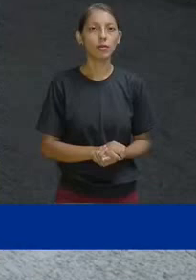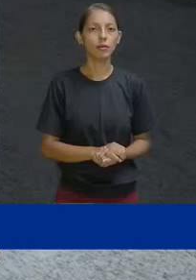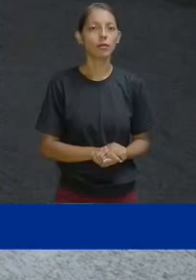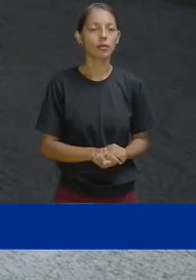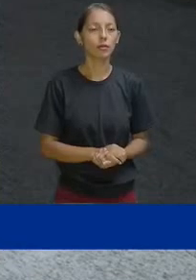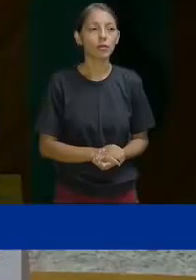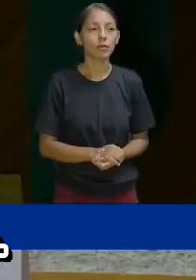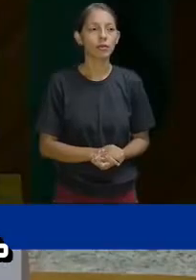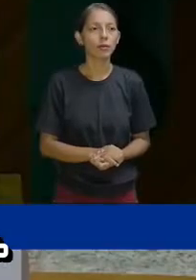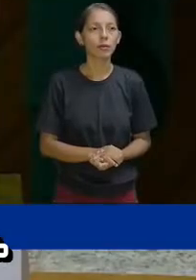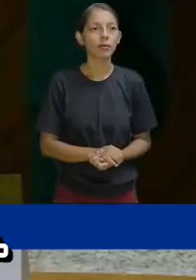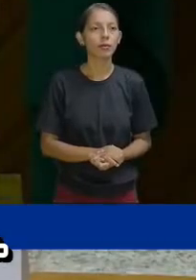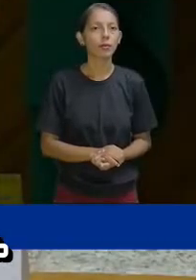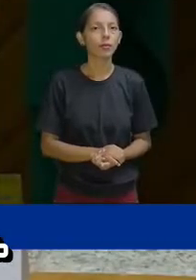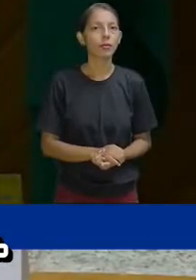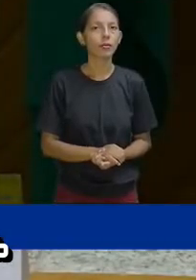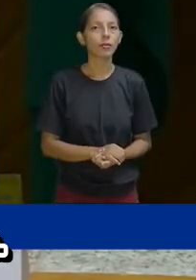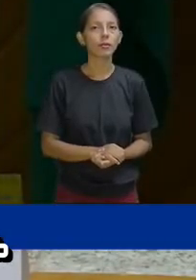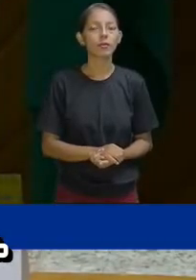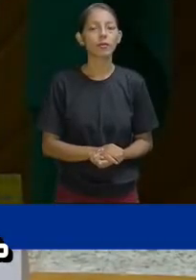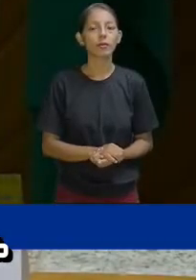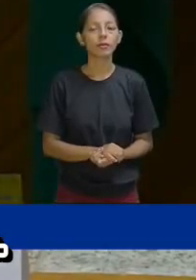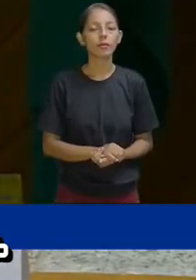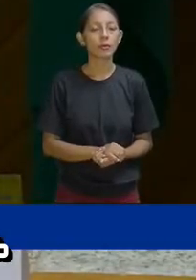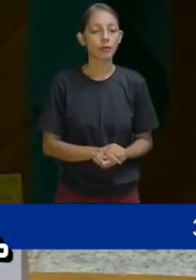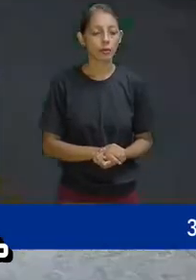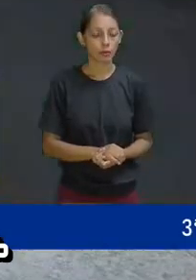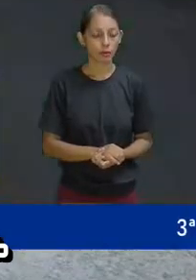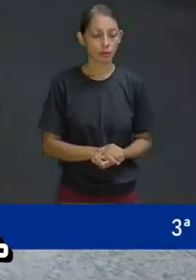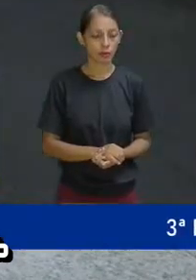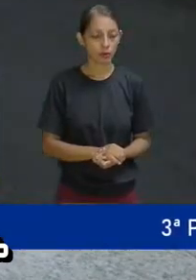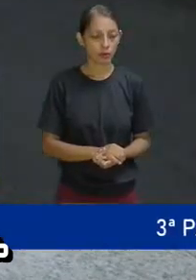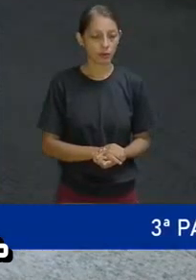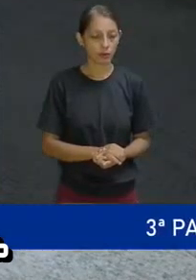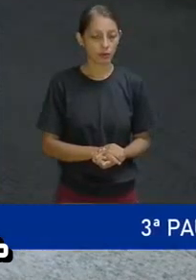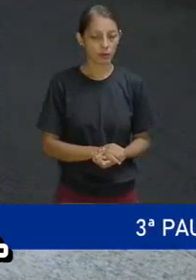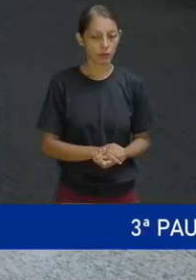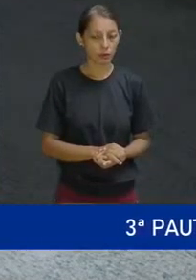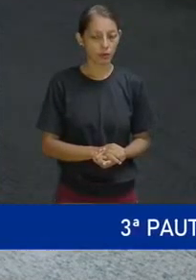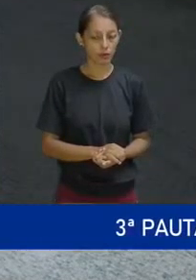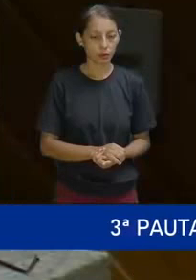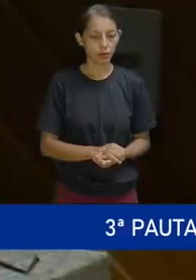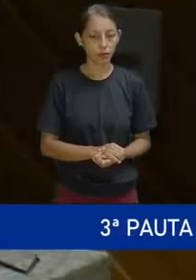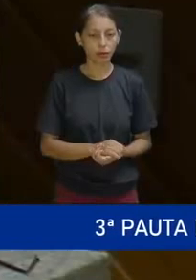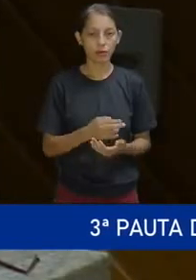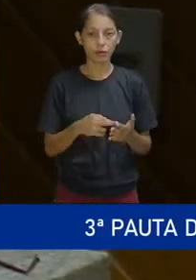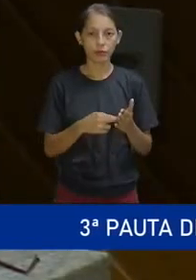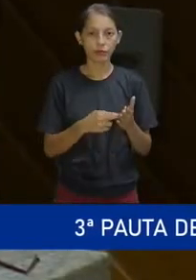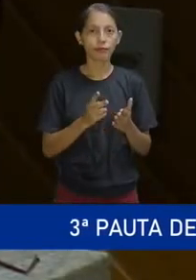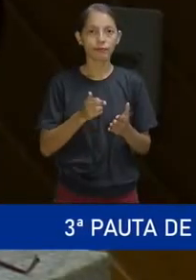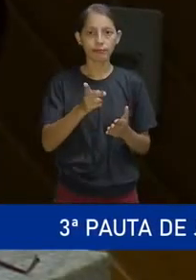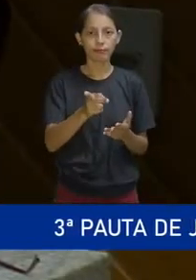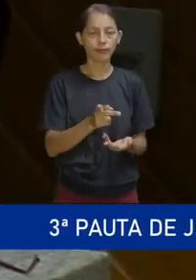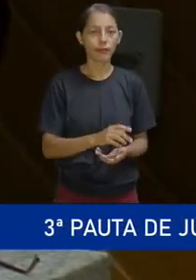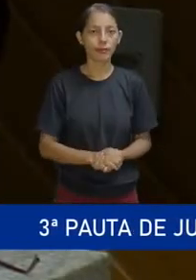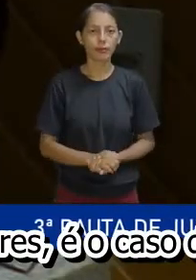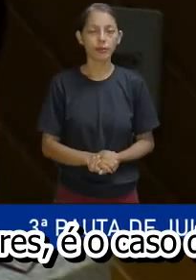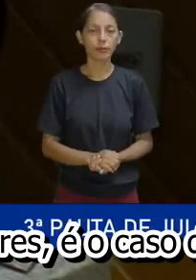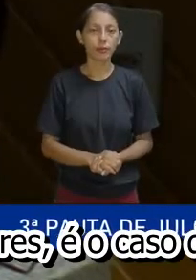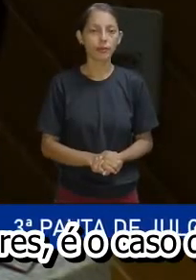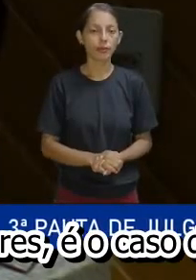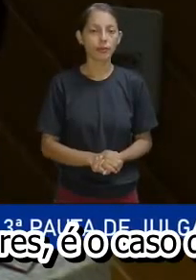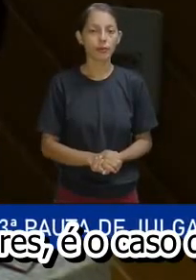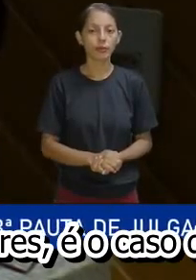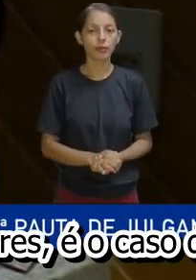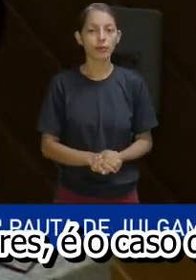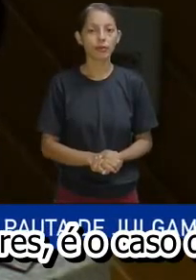com o Ministério Público. Imagem ampla do plenário. Apenas reitero os termos do parecer, excelência. Reiterado, devolvo a palavra ao relator. Obrigado, senhor presidente. Senhor